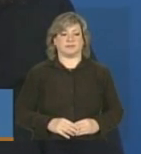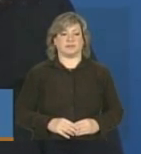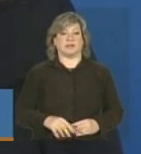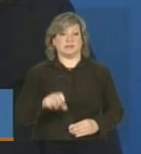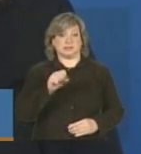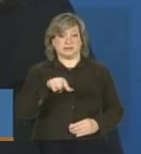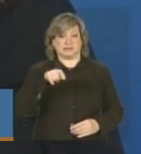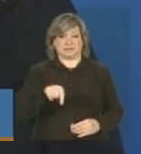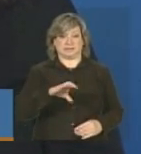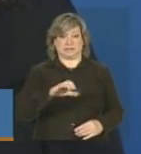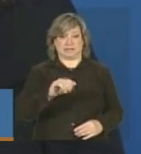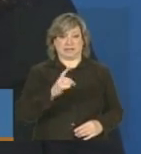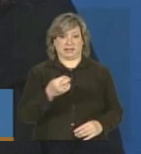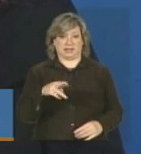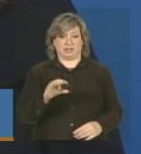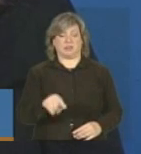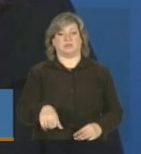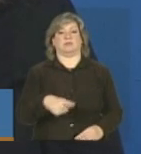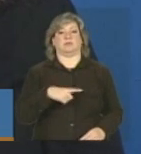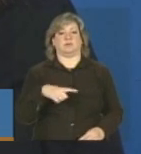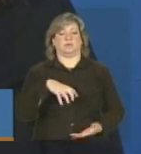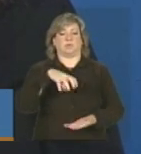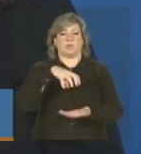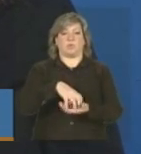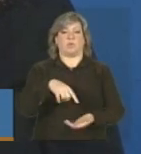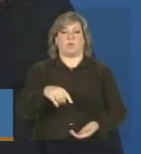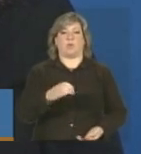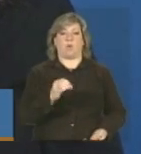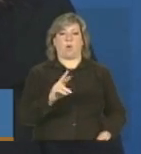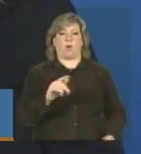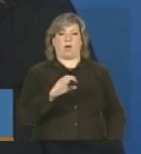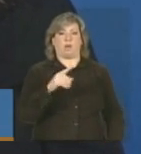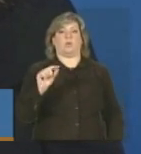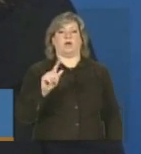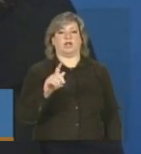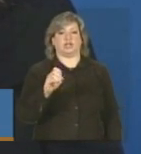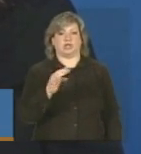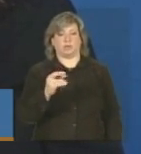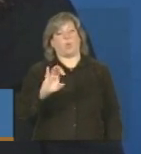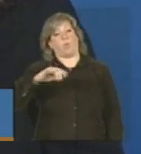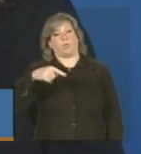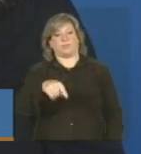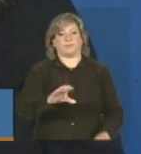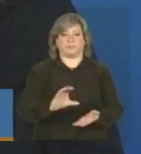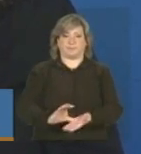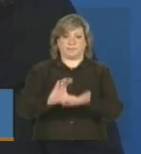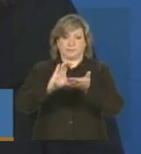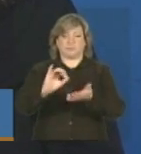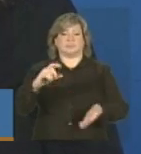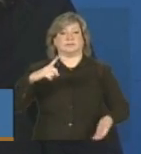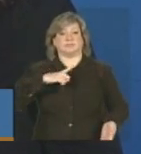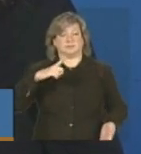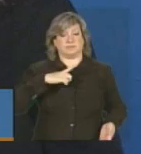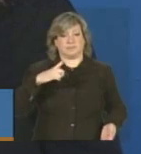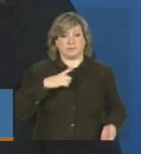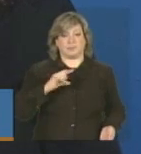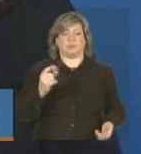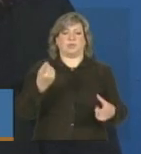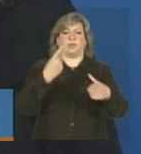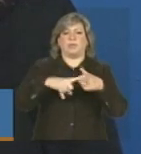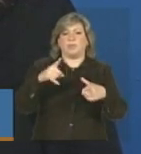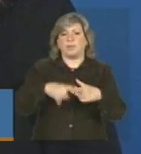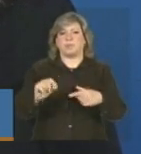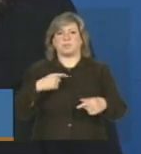o cadastro do órgão gestor ou do conselho está com problema,